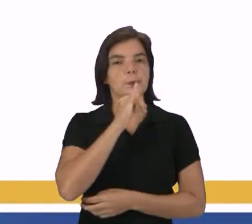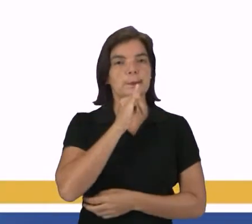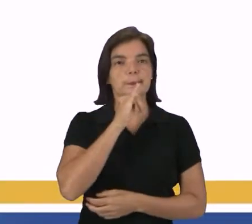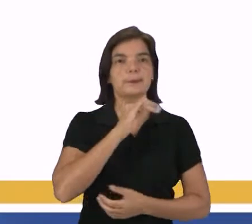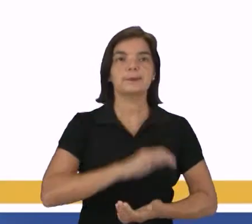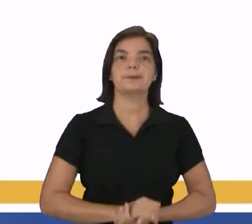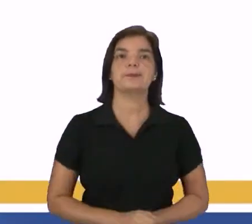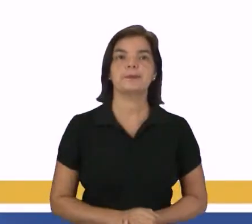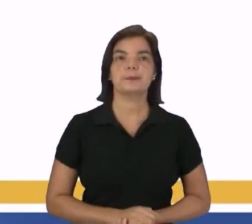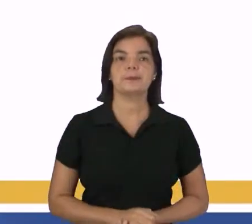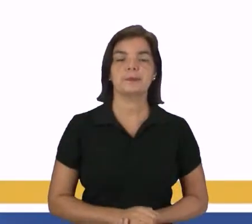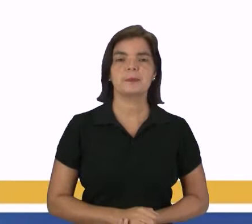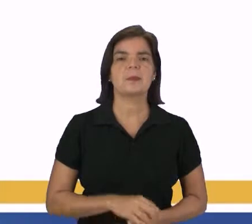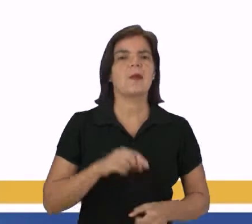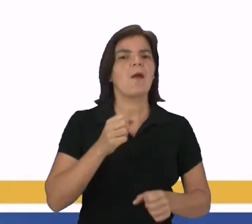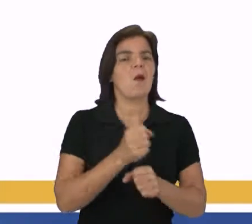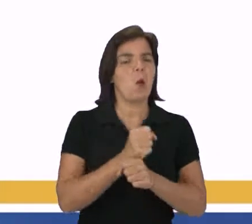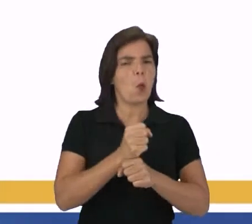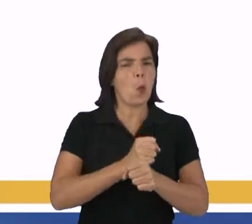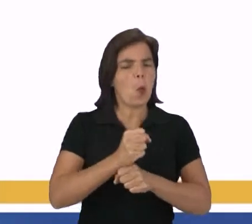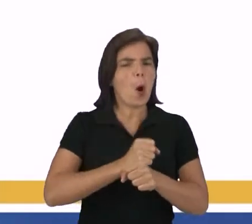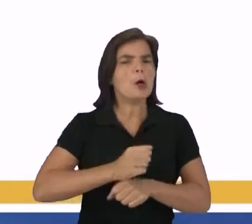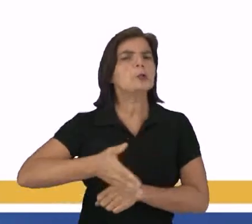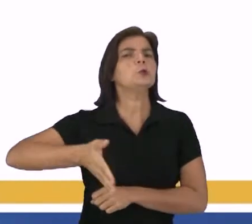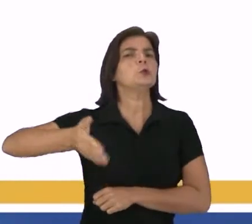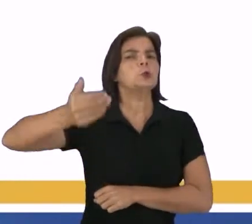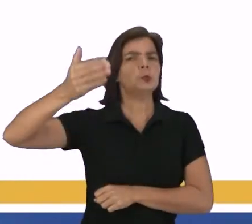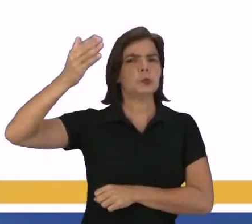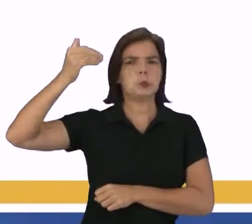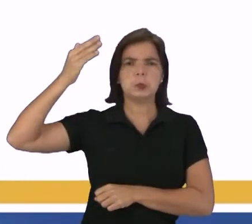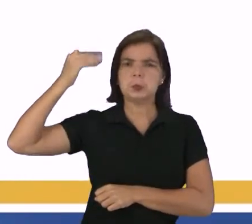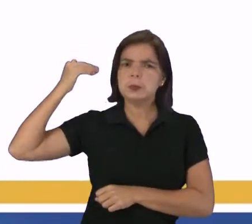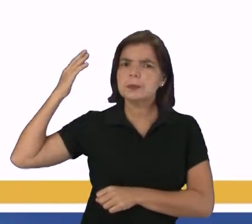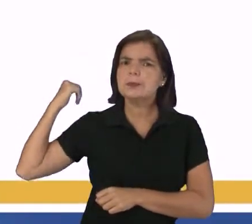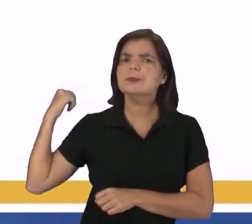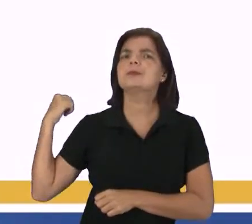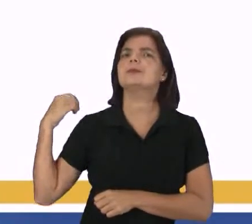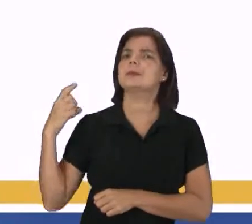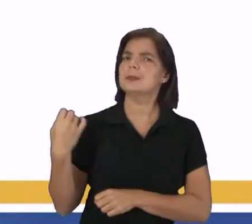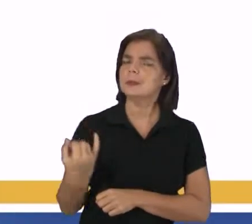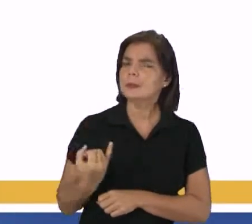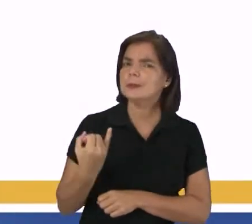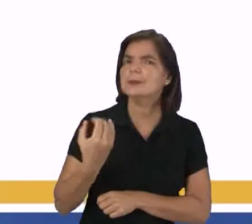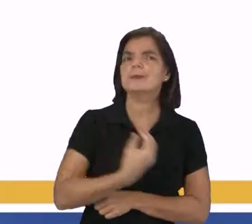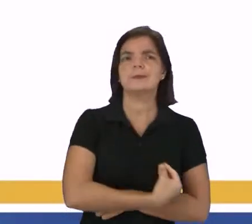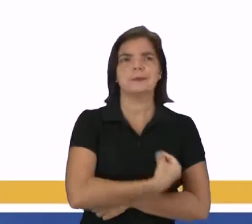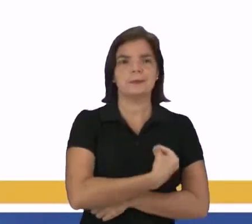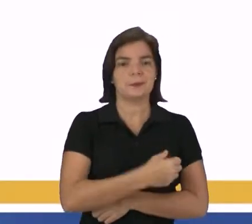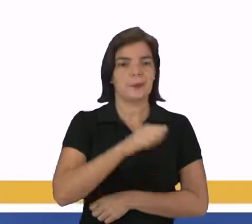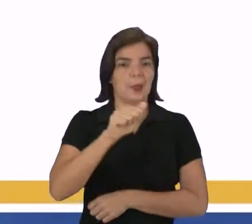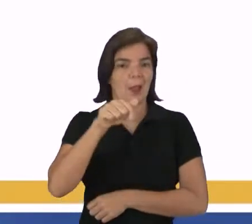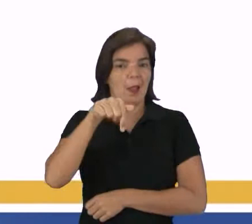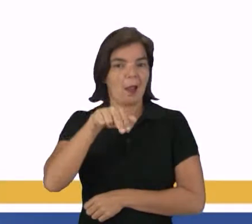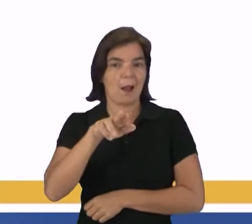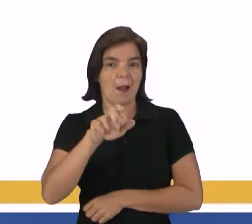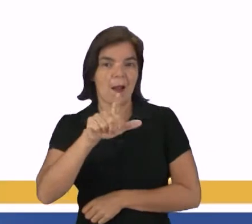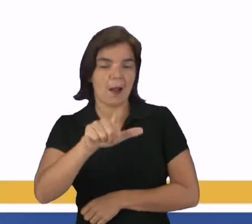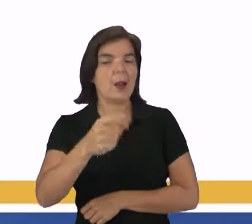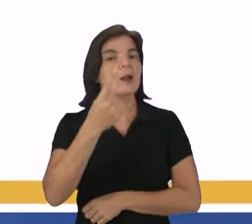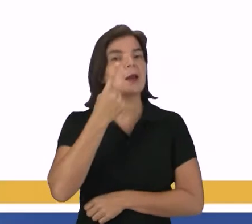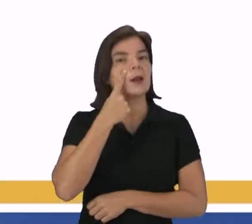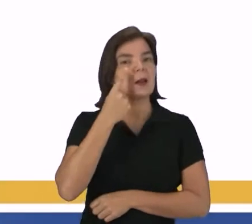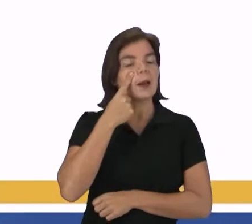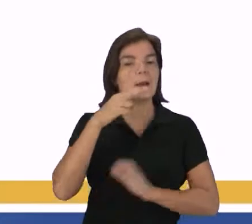exemplo. Aquele ano marcou nossas vidas. Observe o pronome aquele e